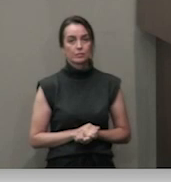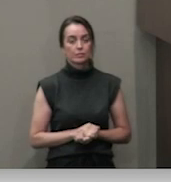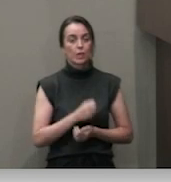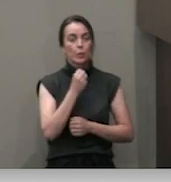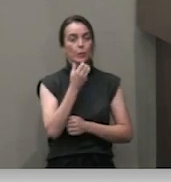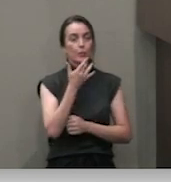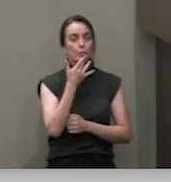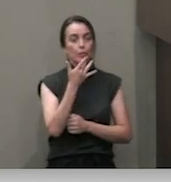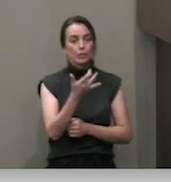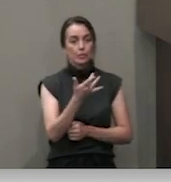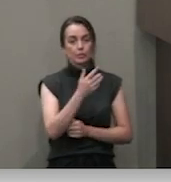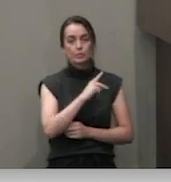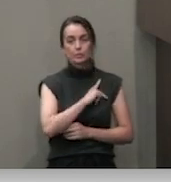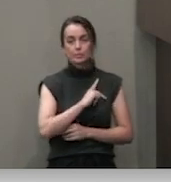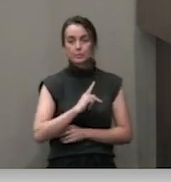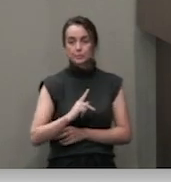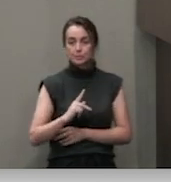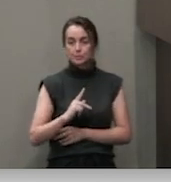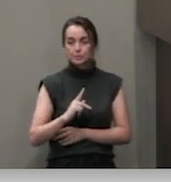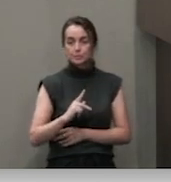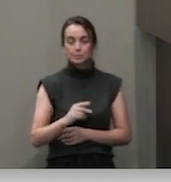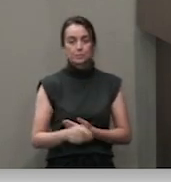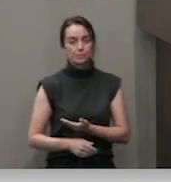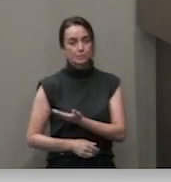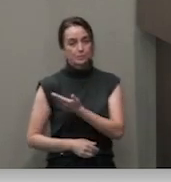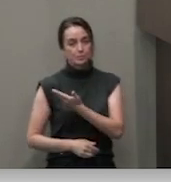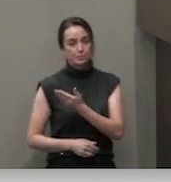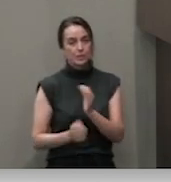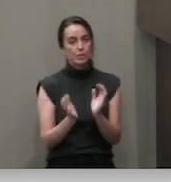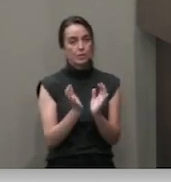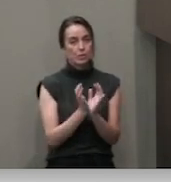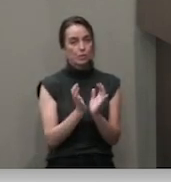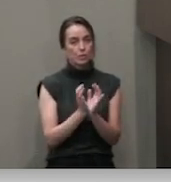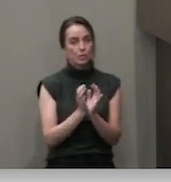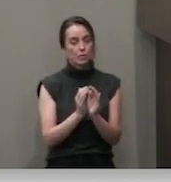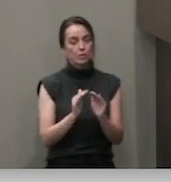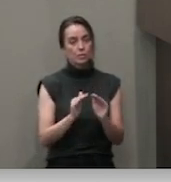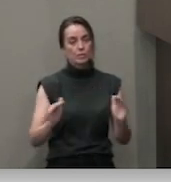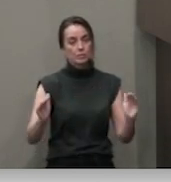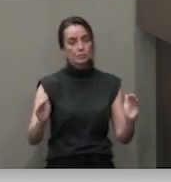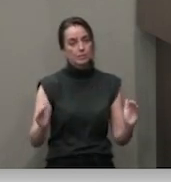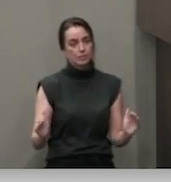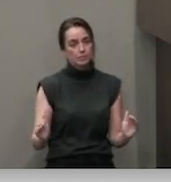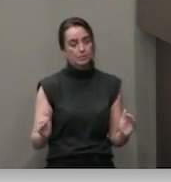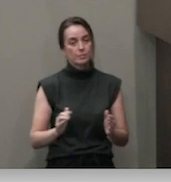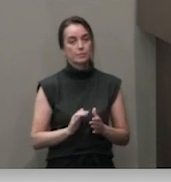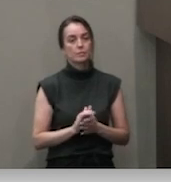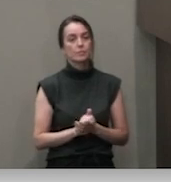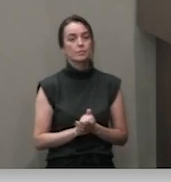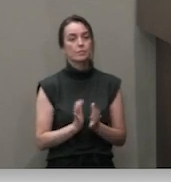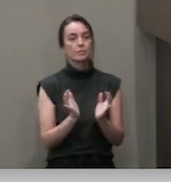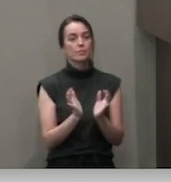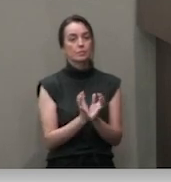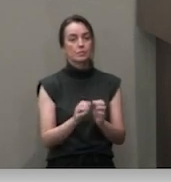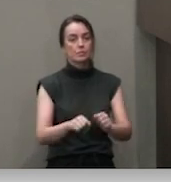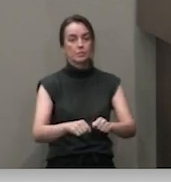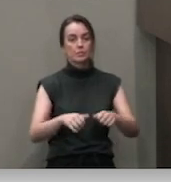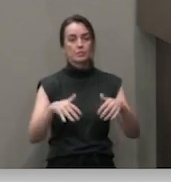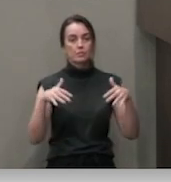Boa tarde senhora presidente em exercício colega da mesa colegas no